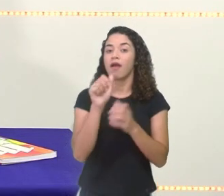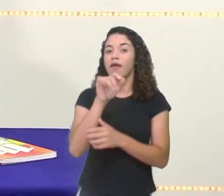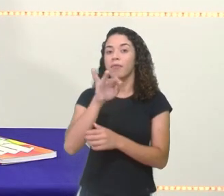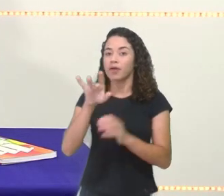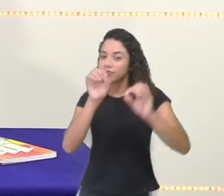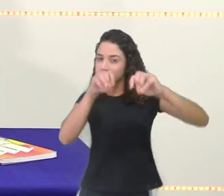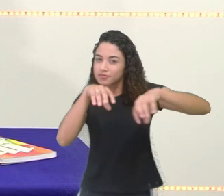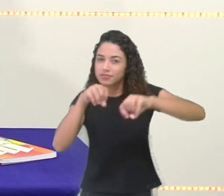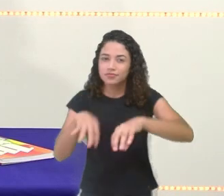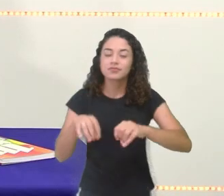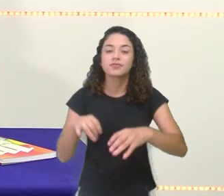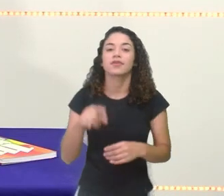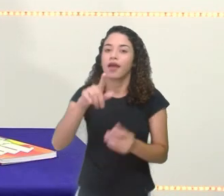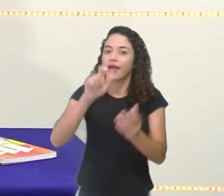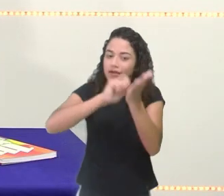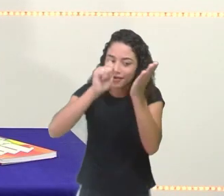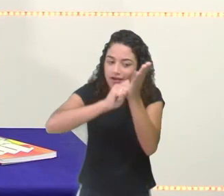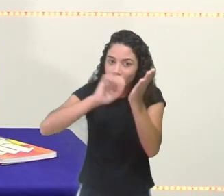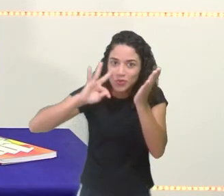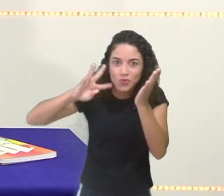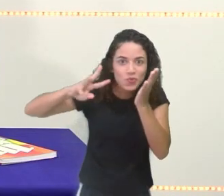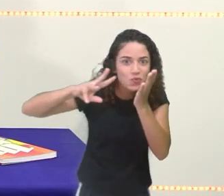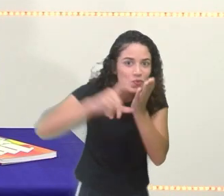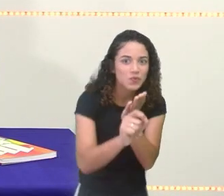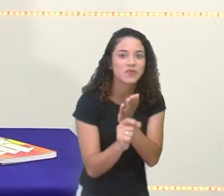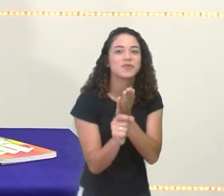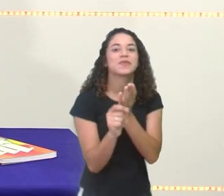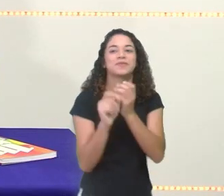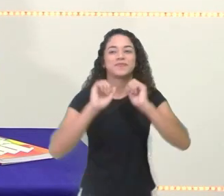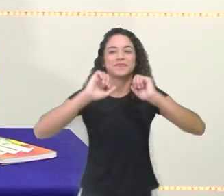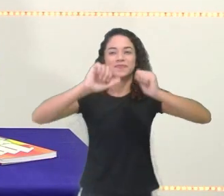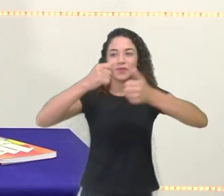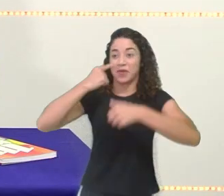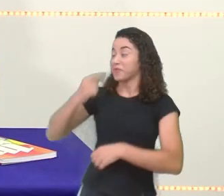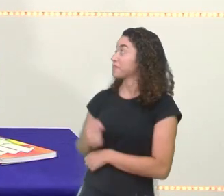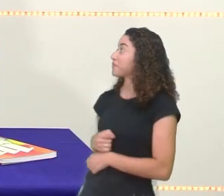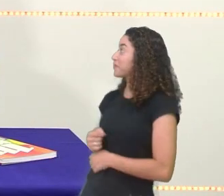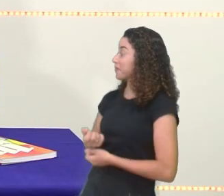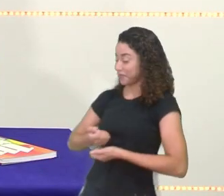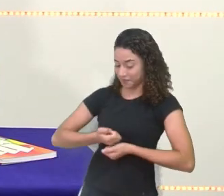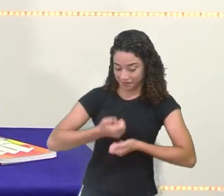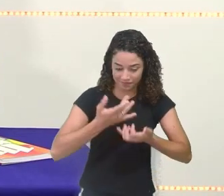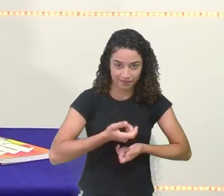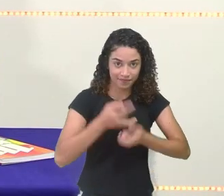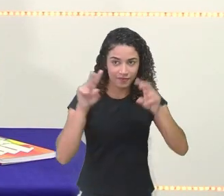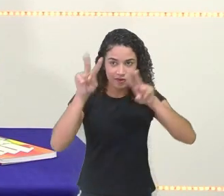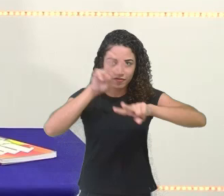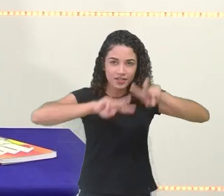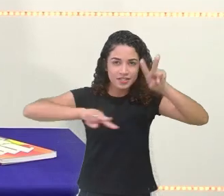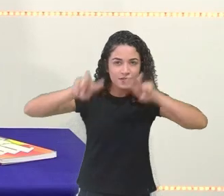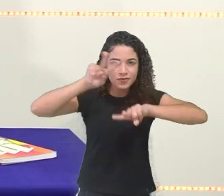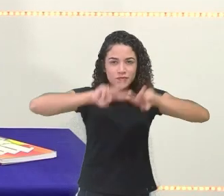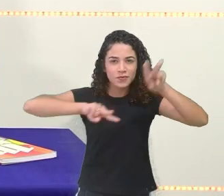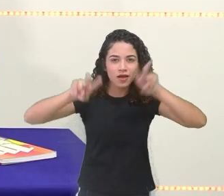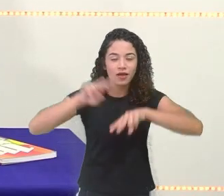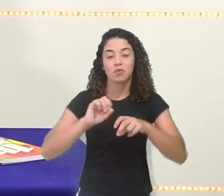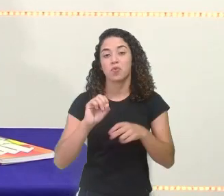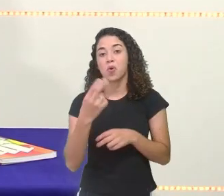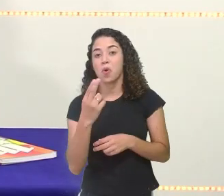alfabetização, anote tudo dessa aula. Olha, poema visual, também conhecido como